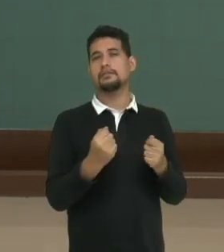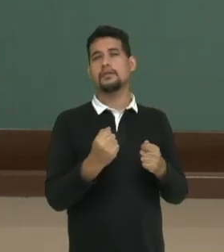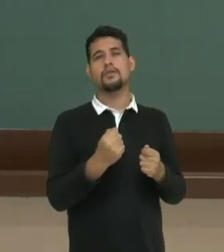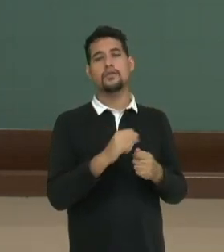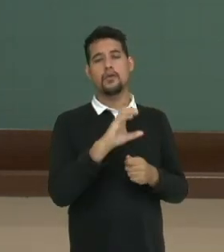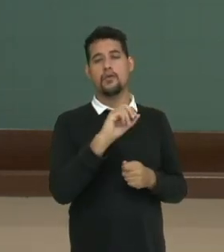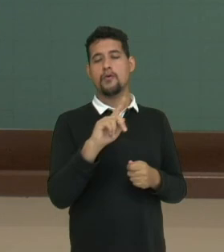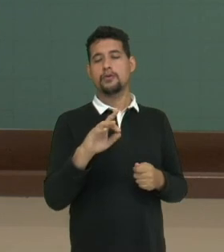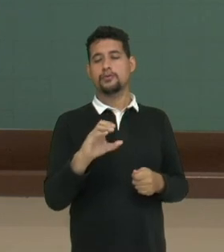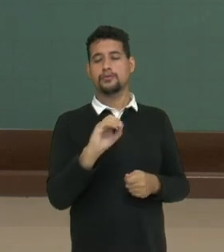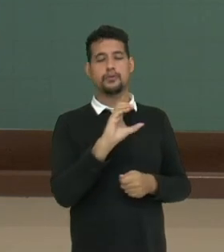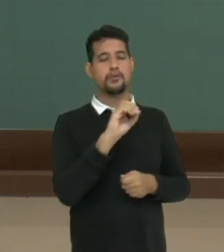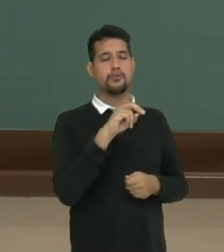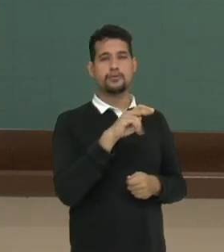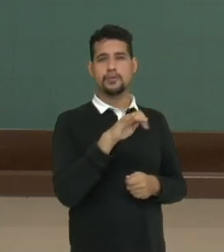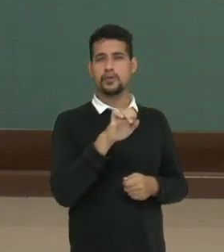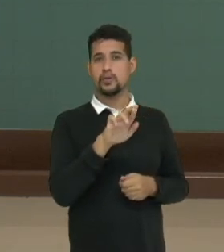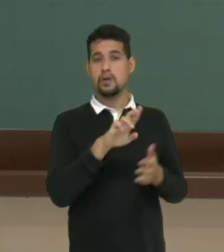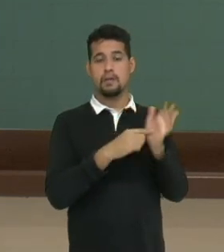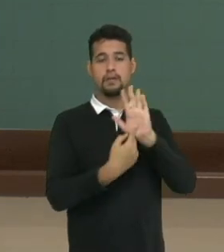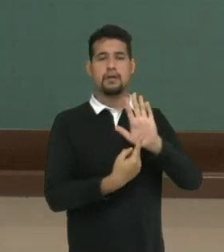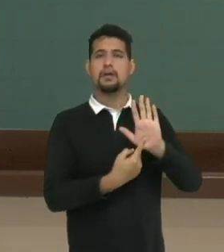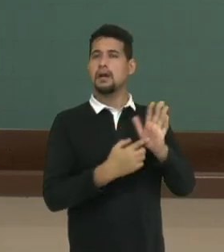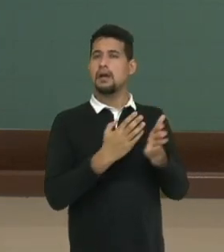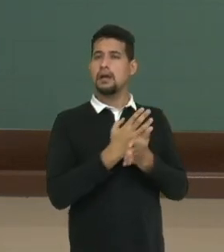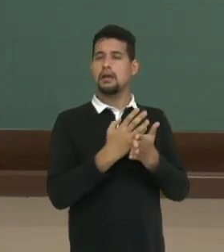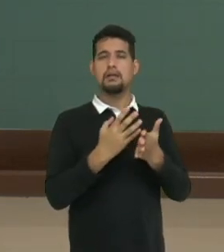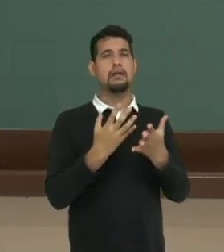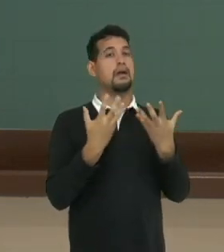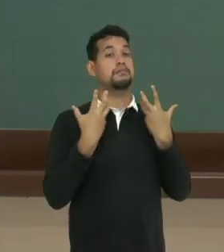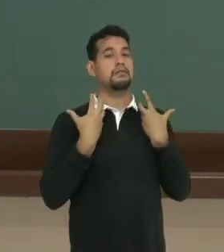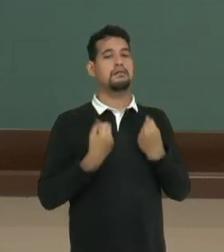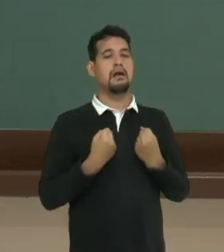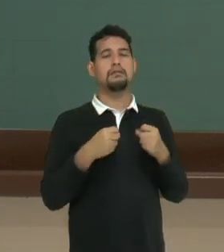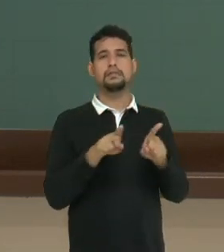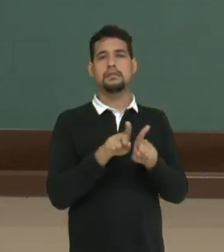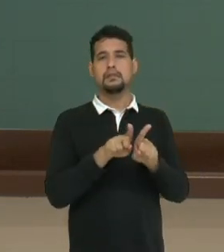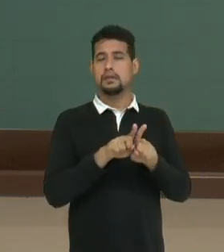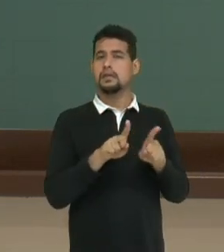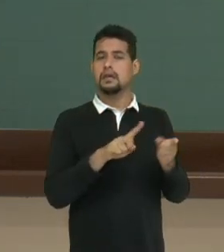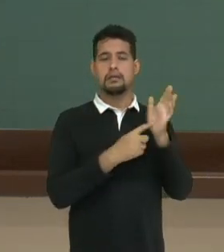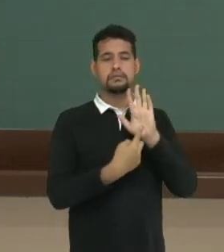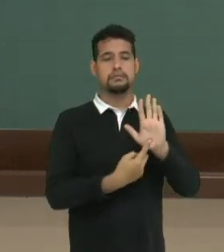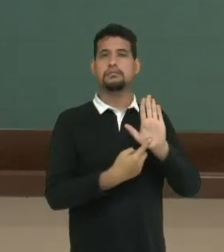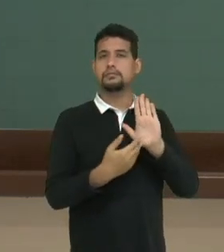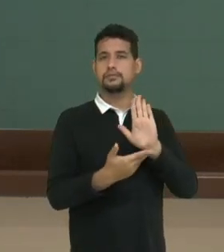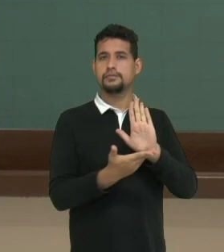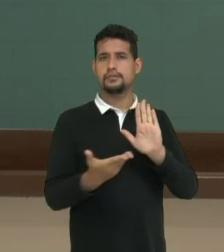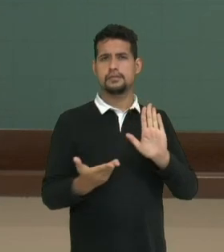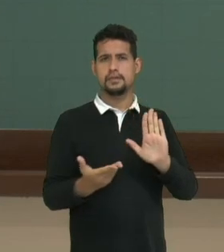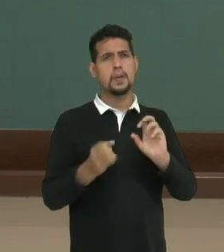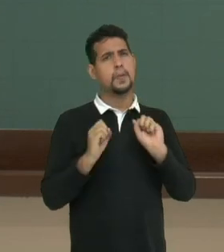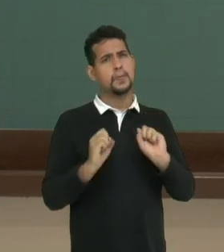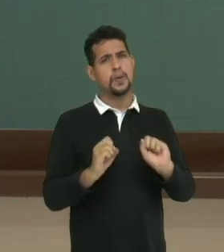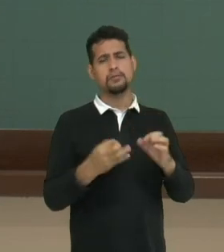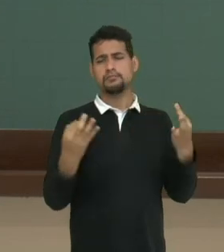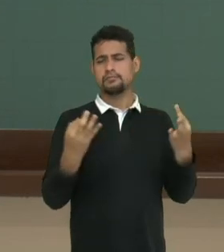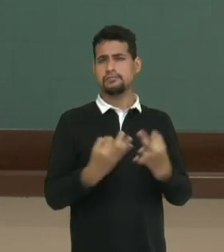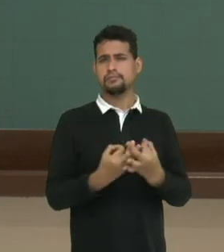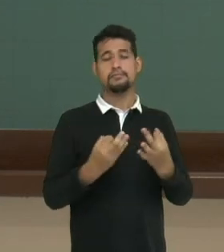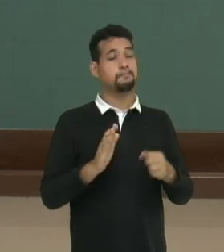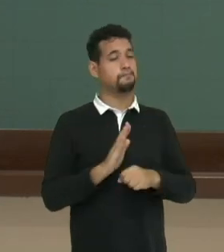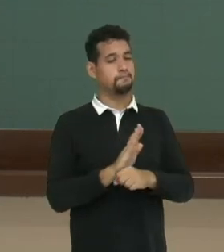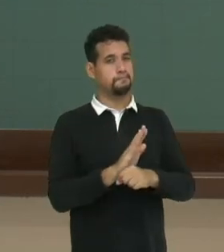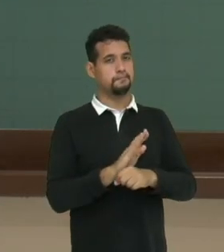do Consumidor, para construir argumentos mais convincentes, né, e para que a solicitação de vocês possa ser, de fato,